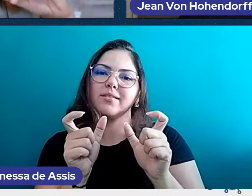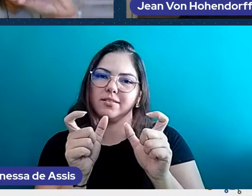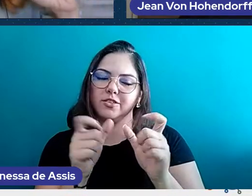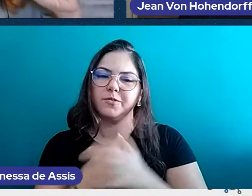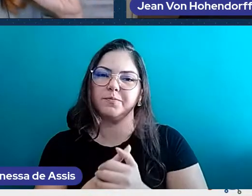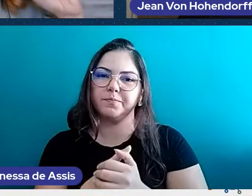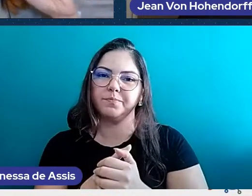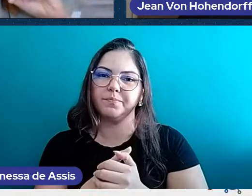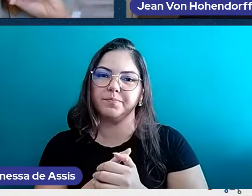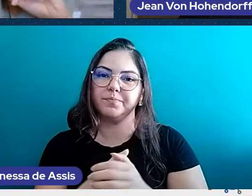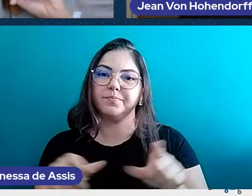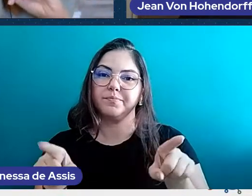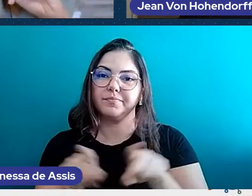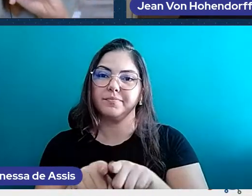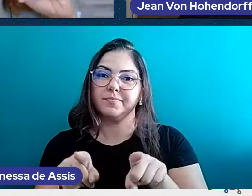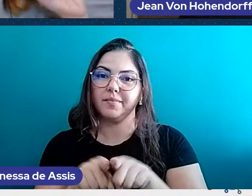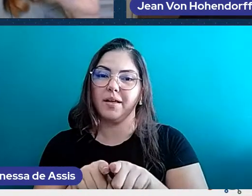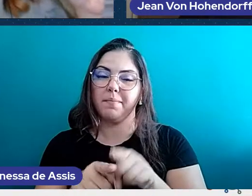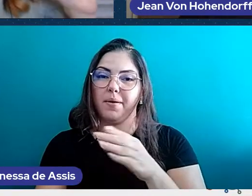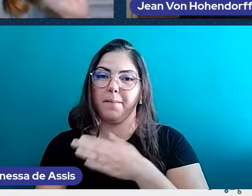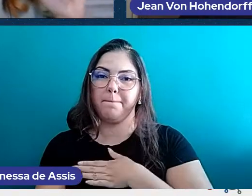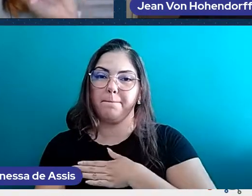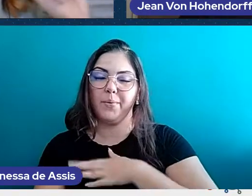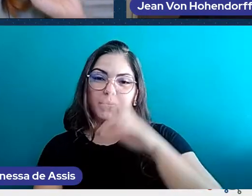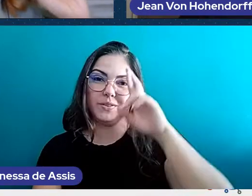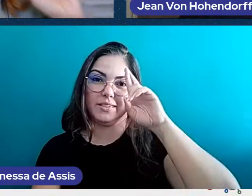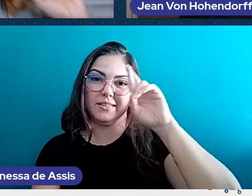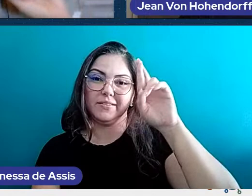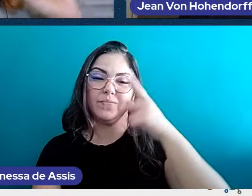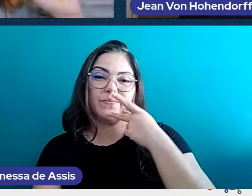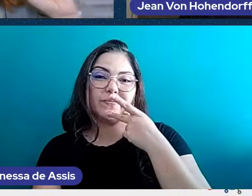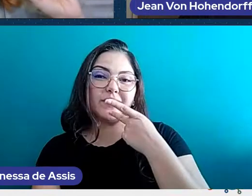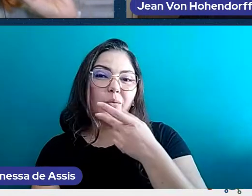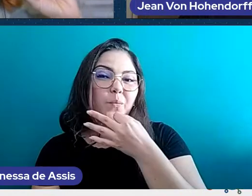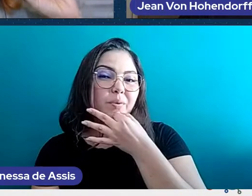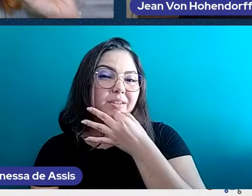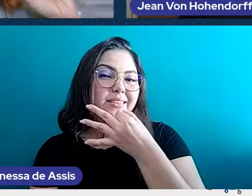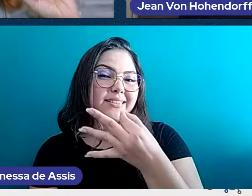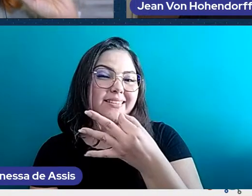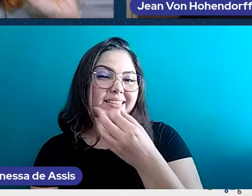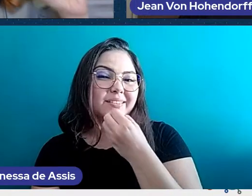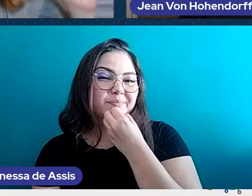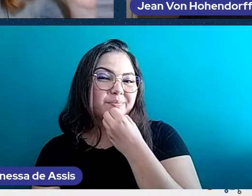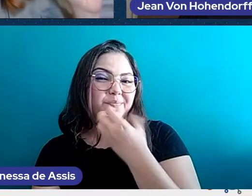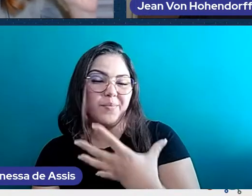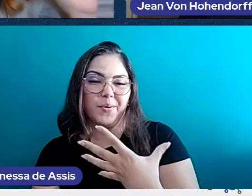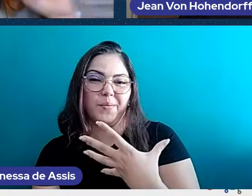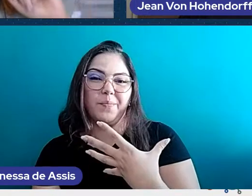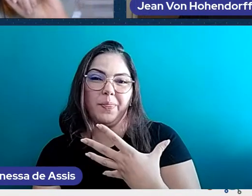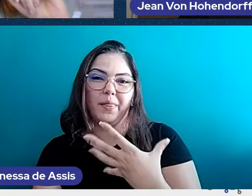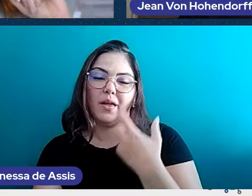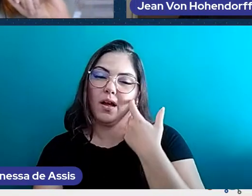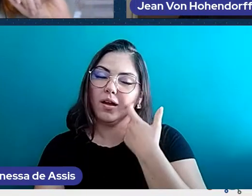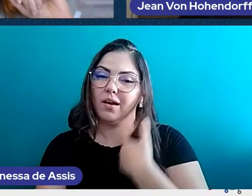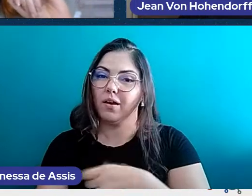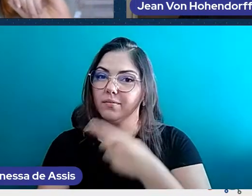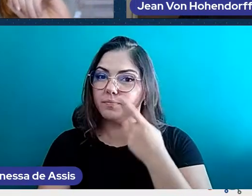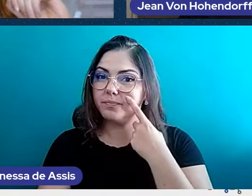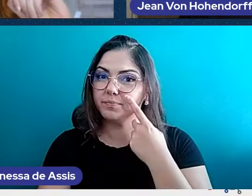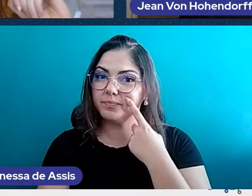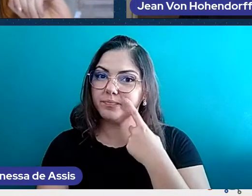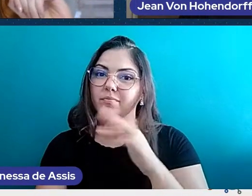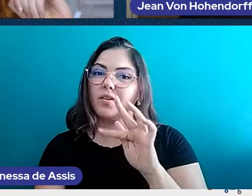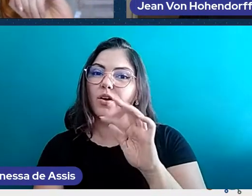Também, pessoal, o meu diretor, ele me deu aqui uma dica super, super interessante. Estava aqui ligado, Felipe,